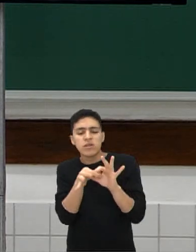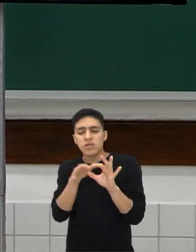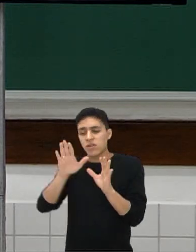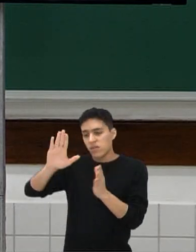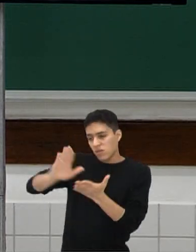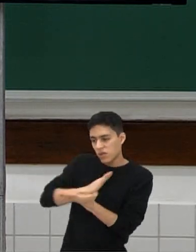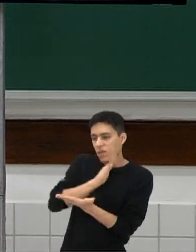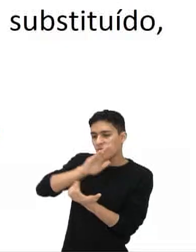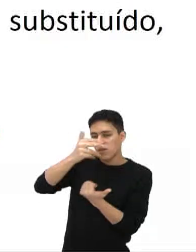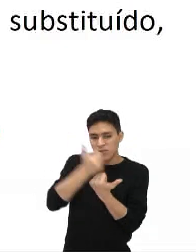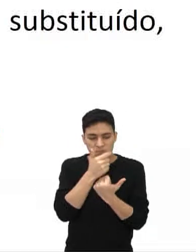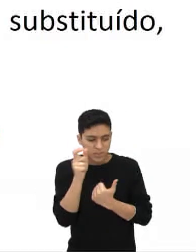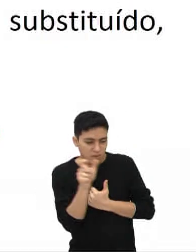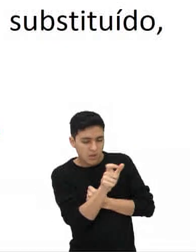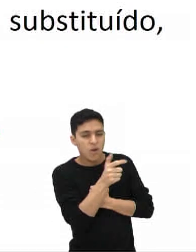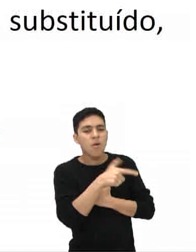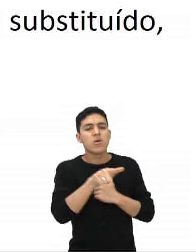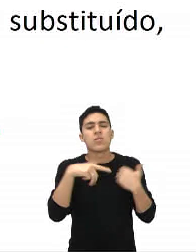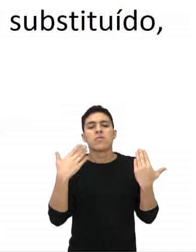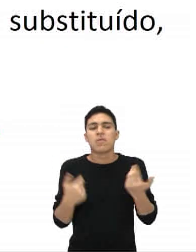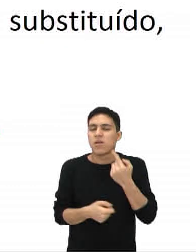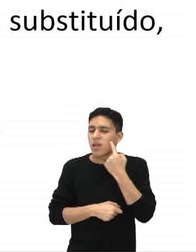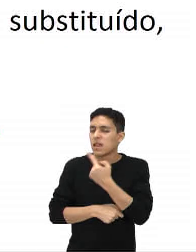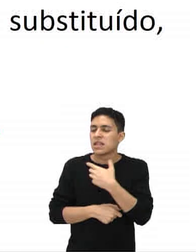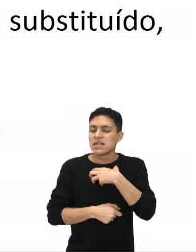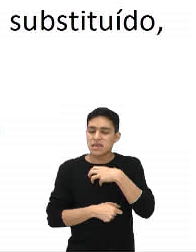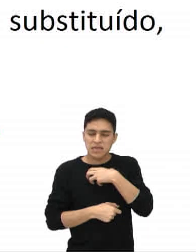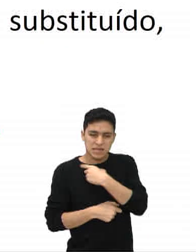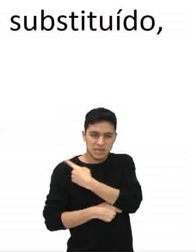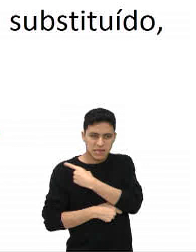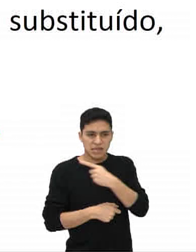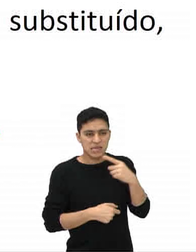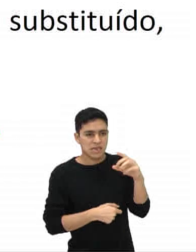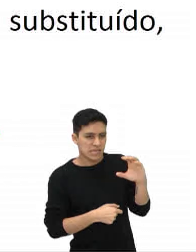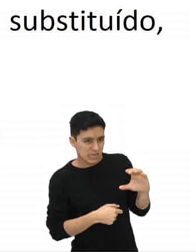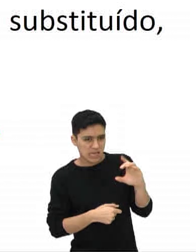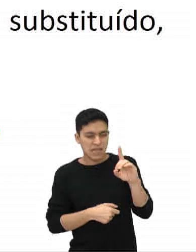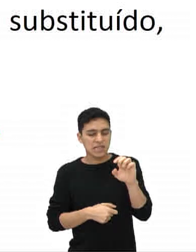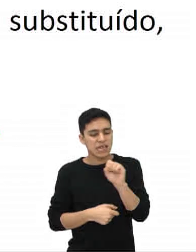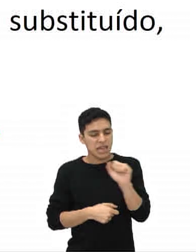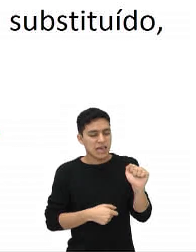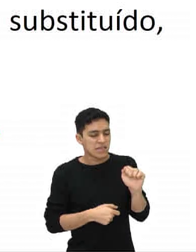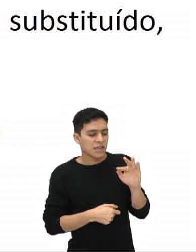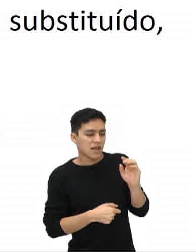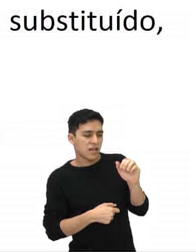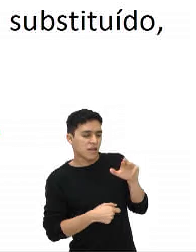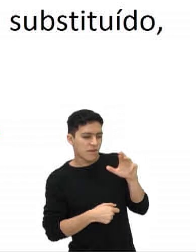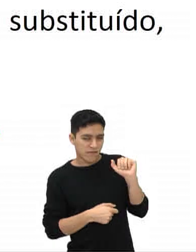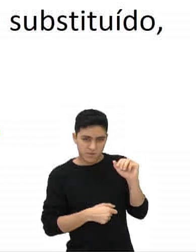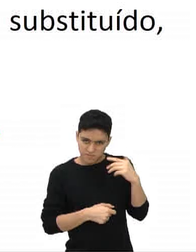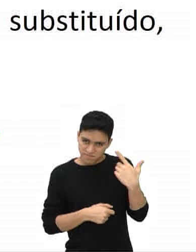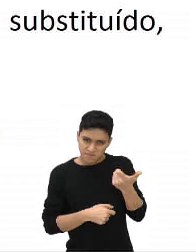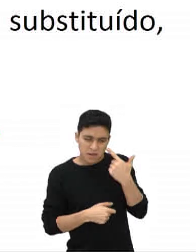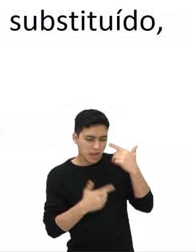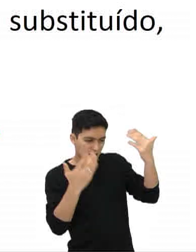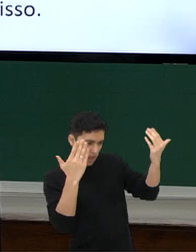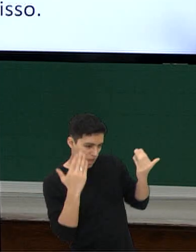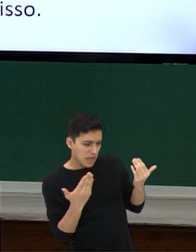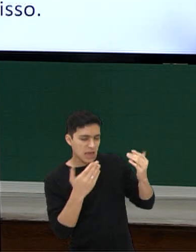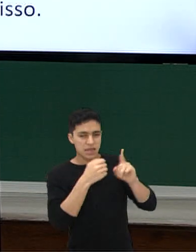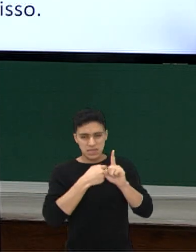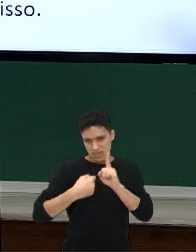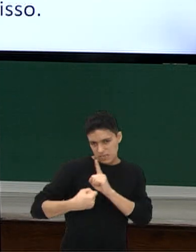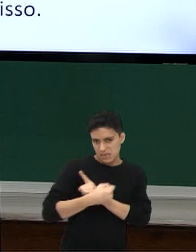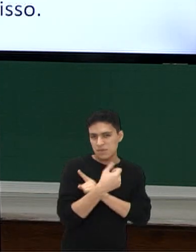outro? Vamos ver? Dessa forma, né? O assim a gente podia colocar dessa forma, ao analisar a sociedade,